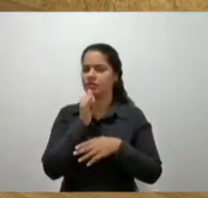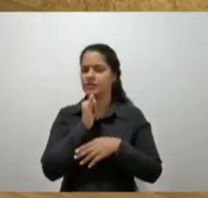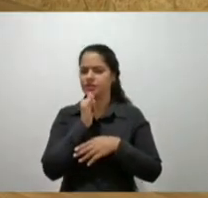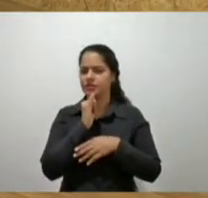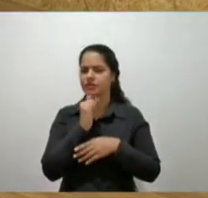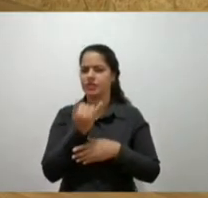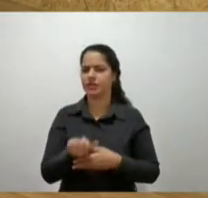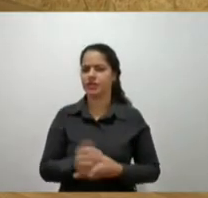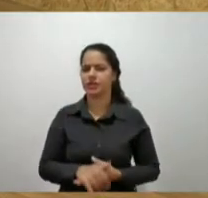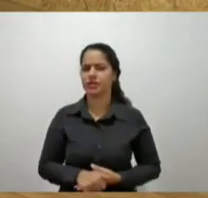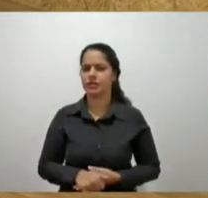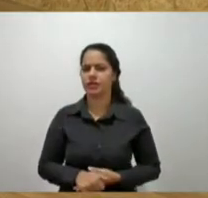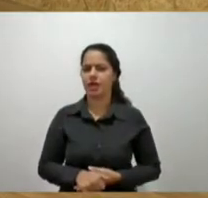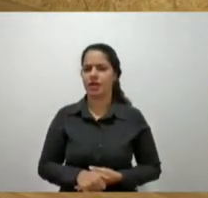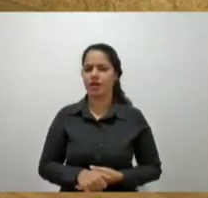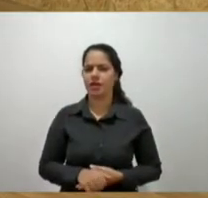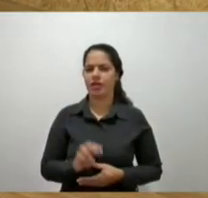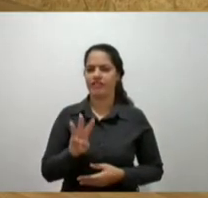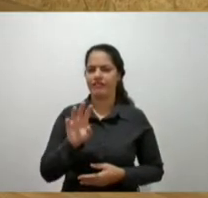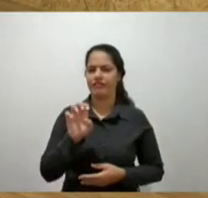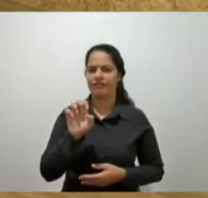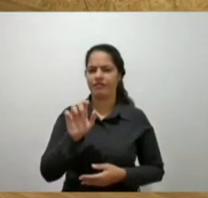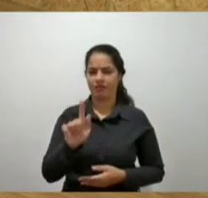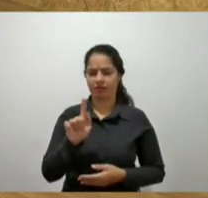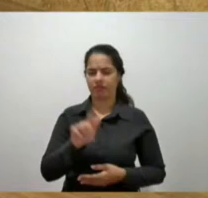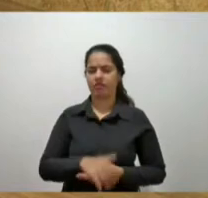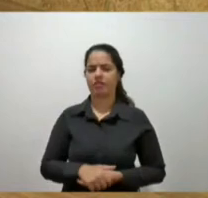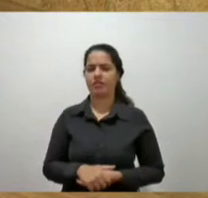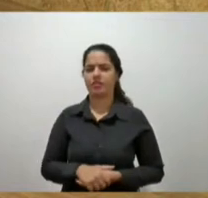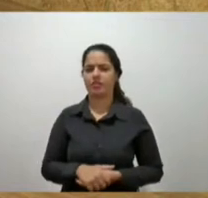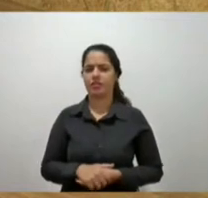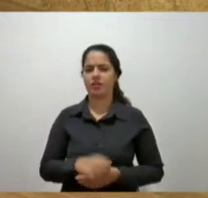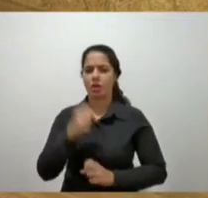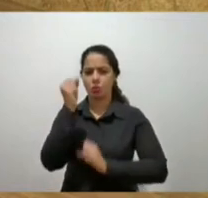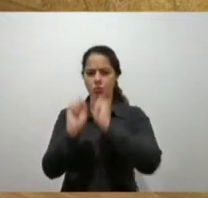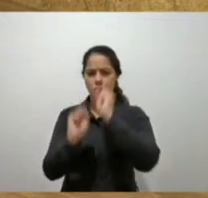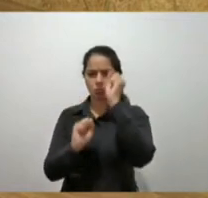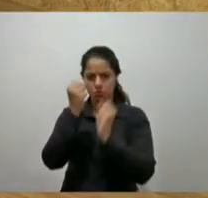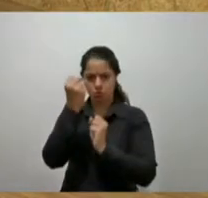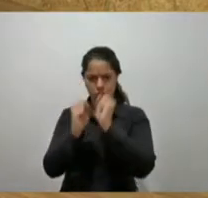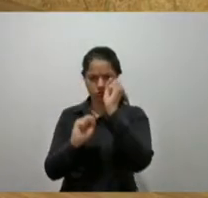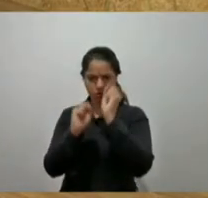a WEG, que é uma empresa industrial do sul do Brasil,